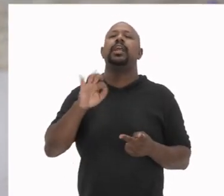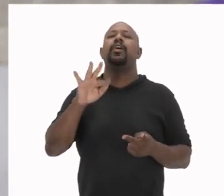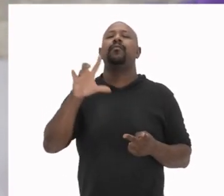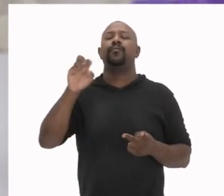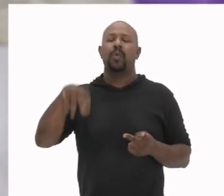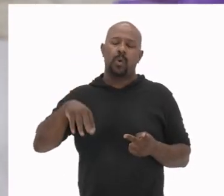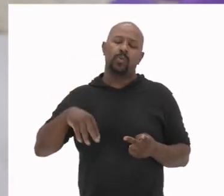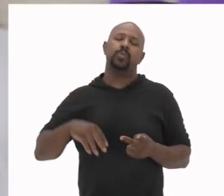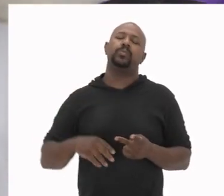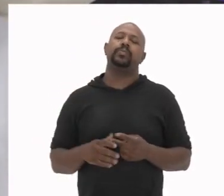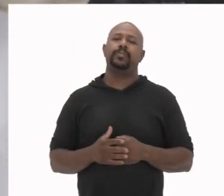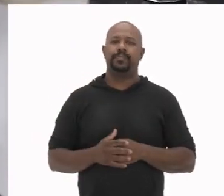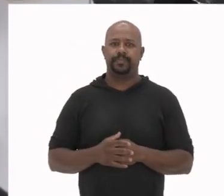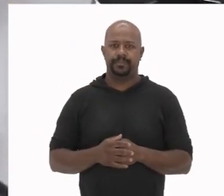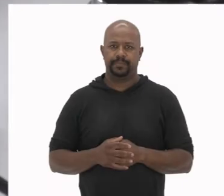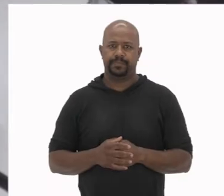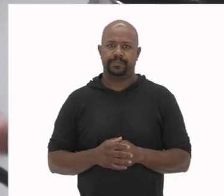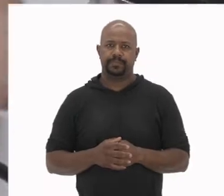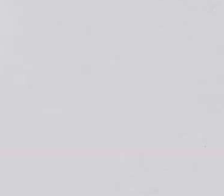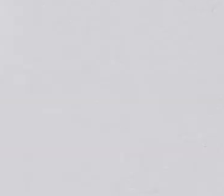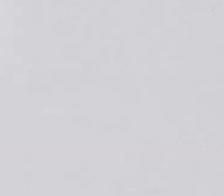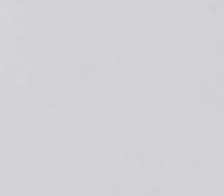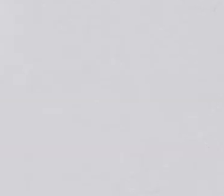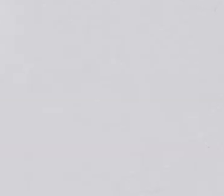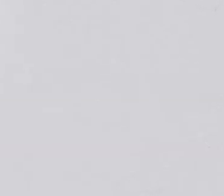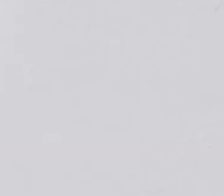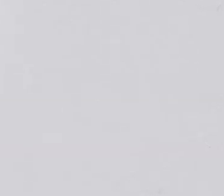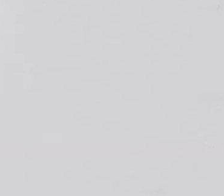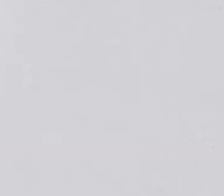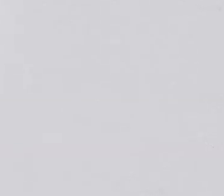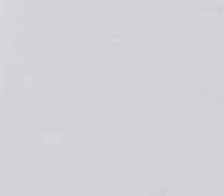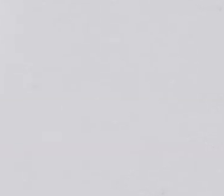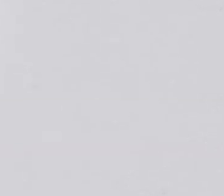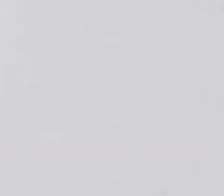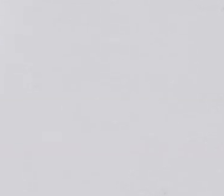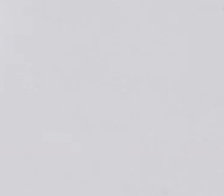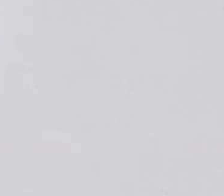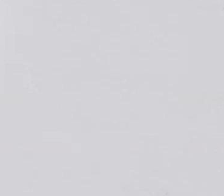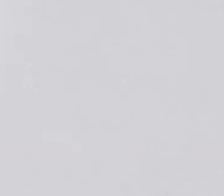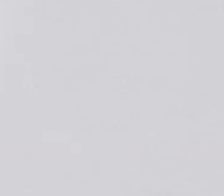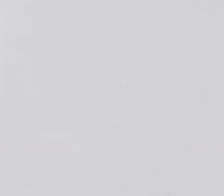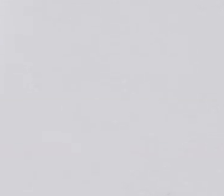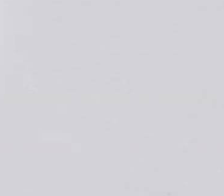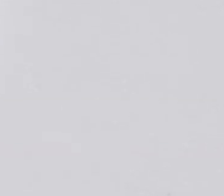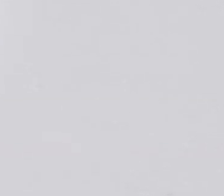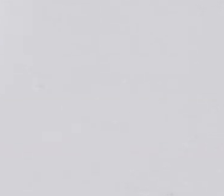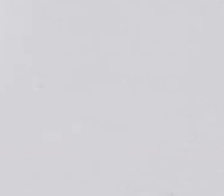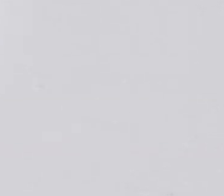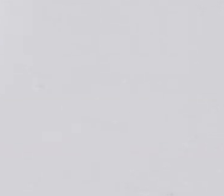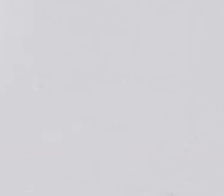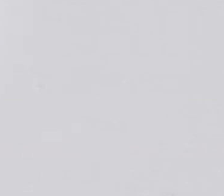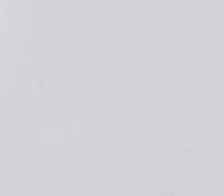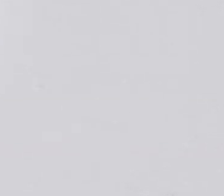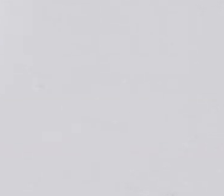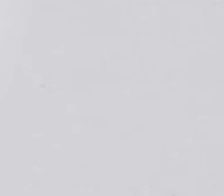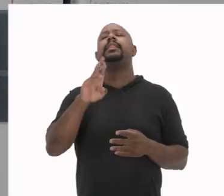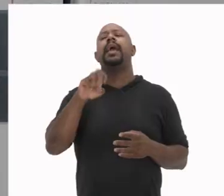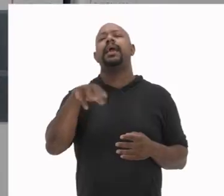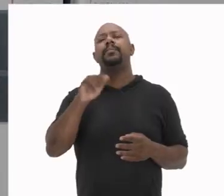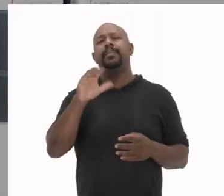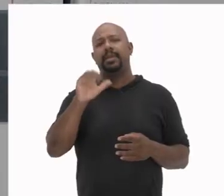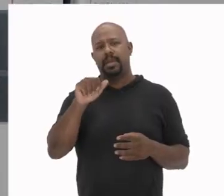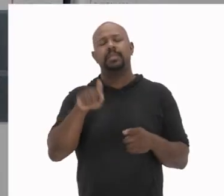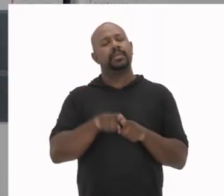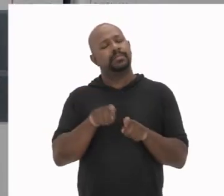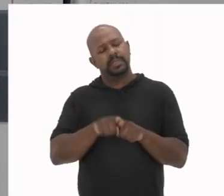osso, espátula de teflon. À esquerda, o modelo de osso na cor bege, à direita a espátula branca de teflon. E